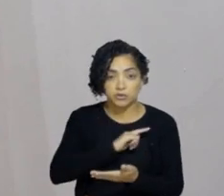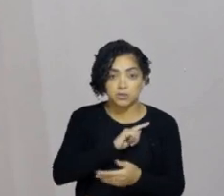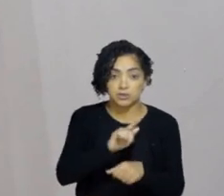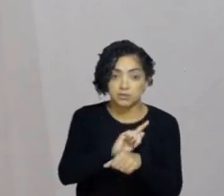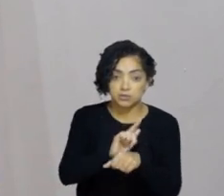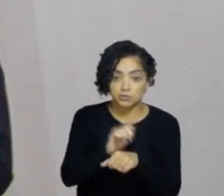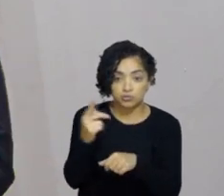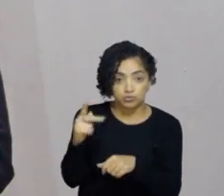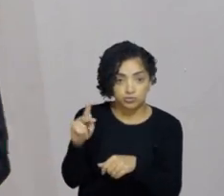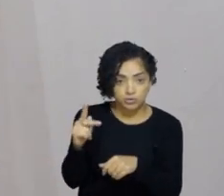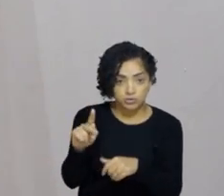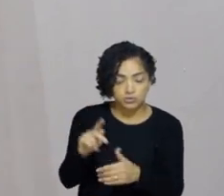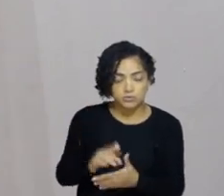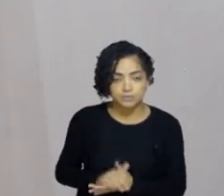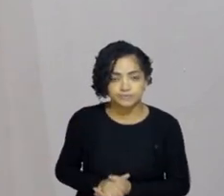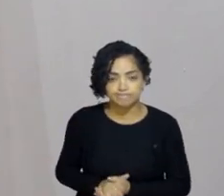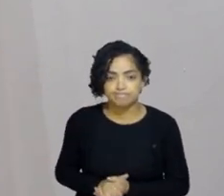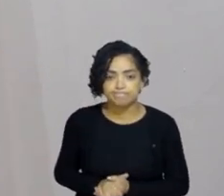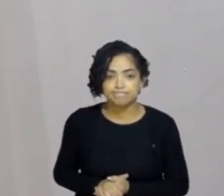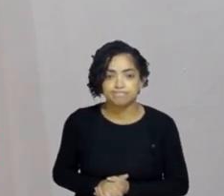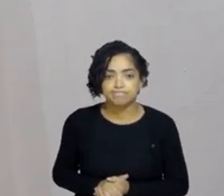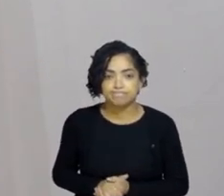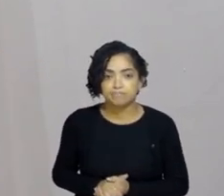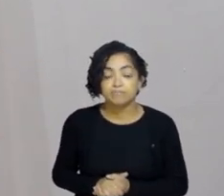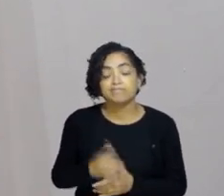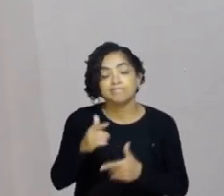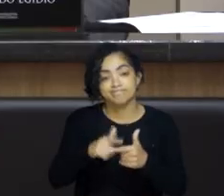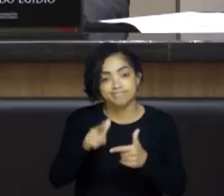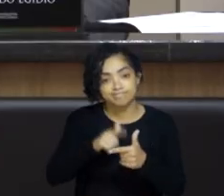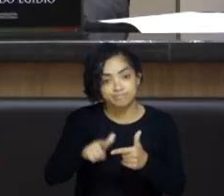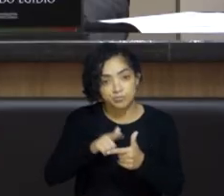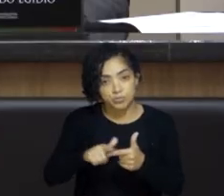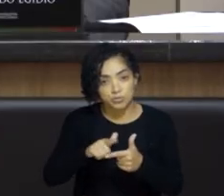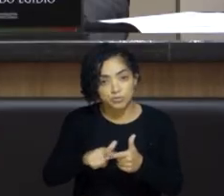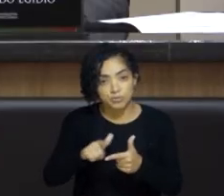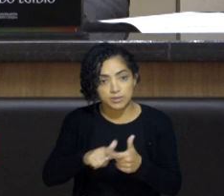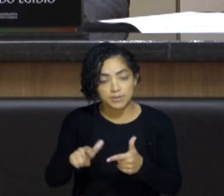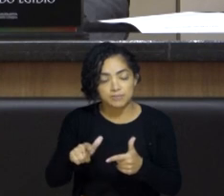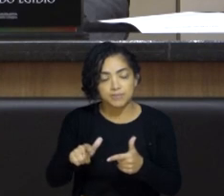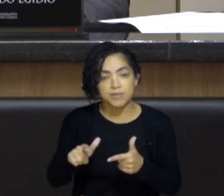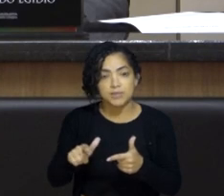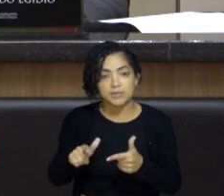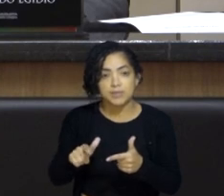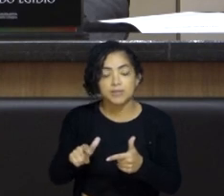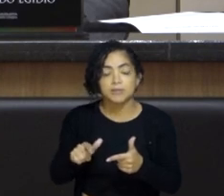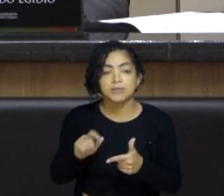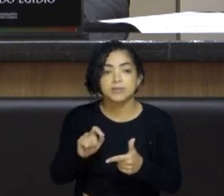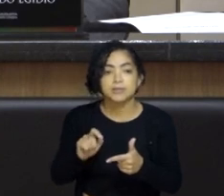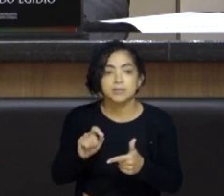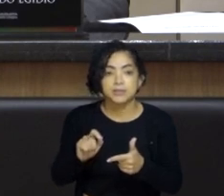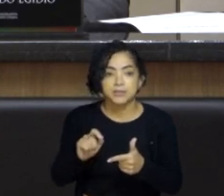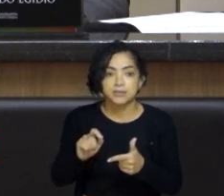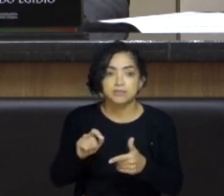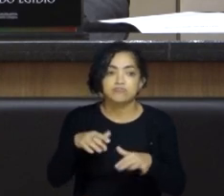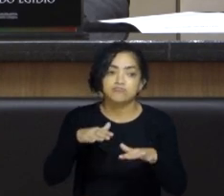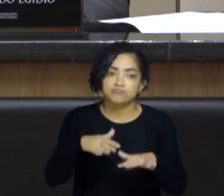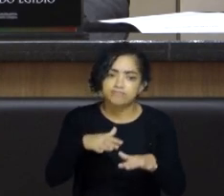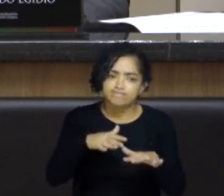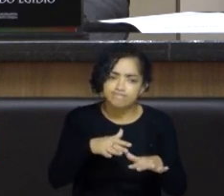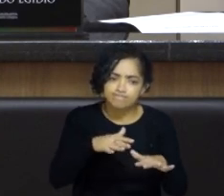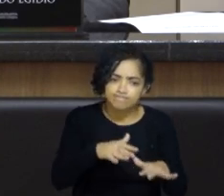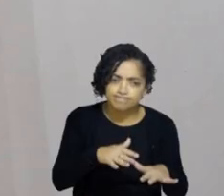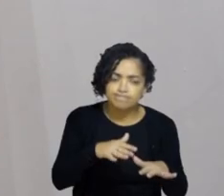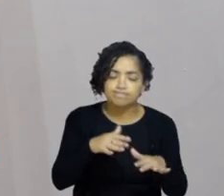da Polícia Civil de Santa Catarina. E esse é um problema que tem ensejado manifestações aos